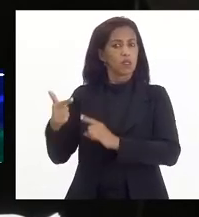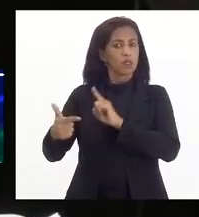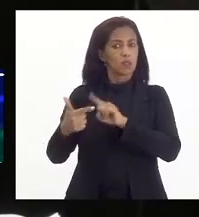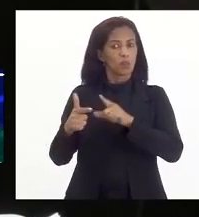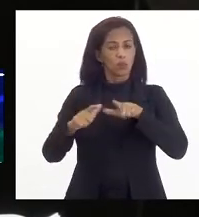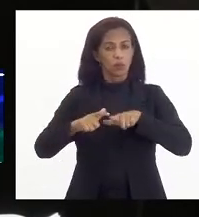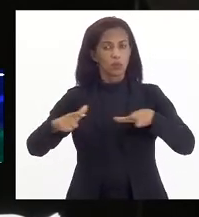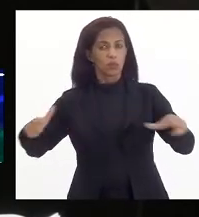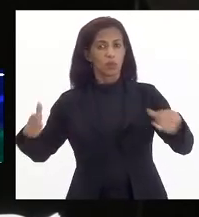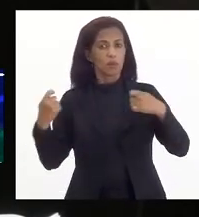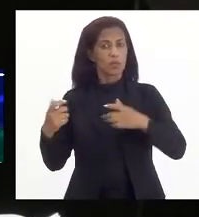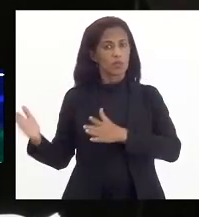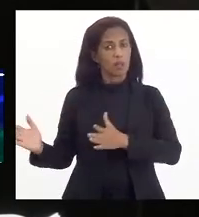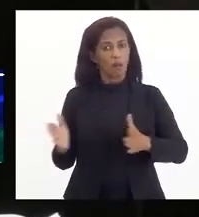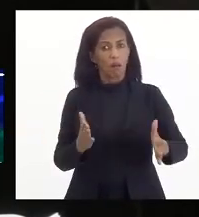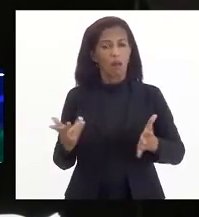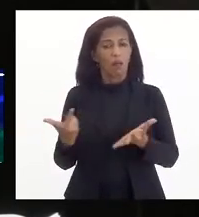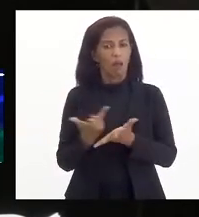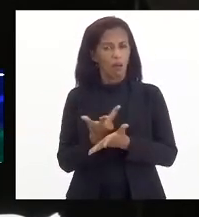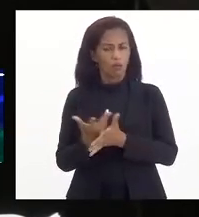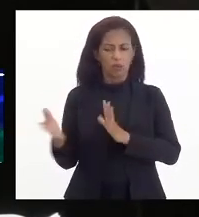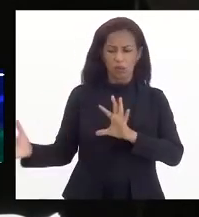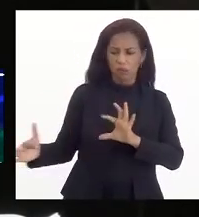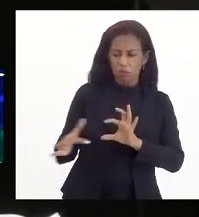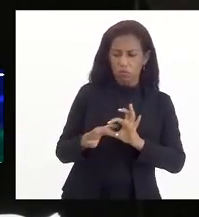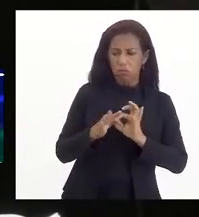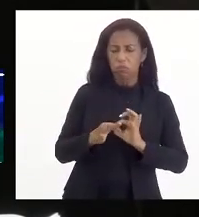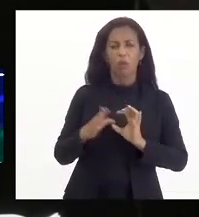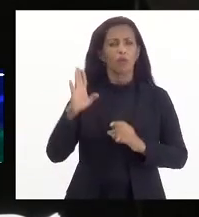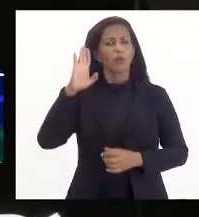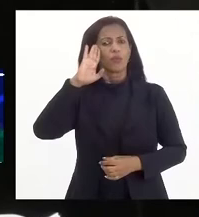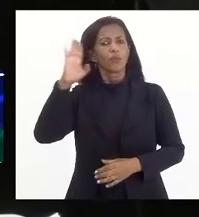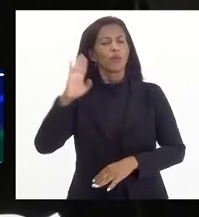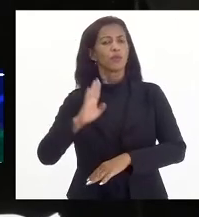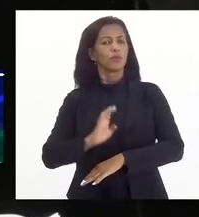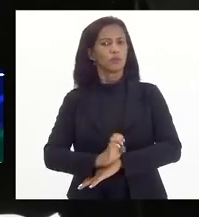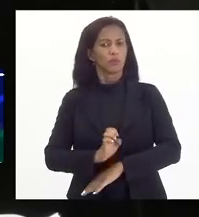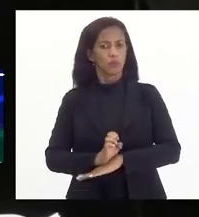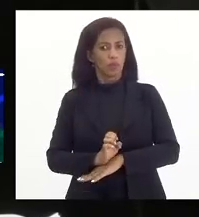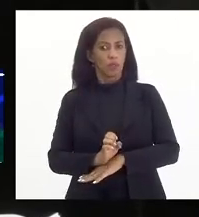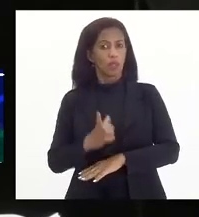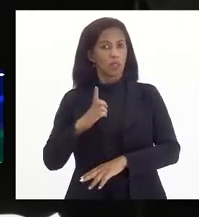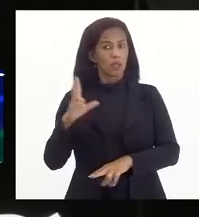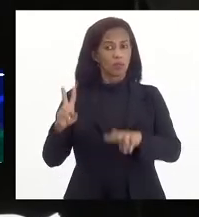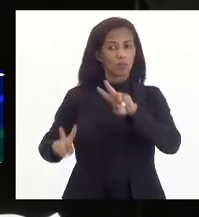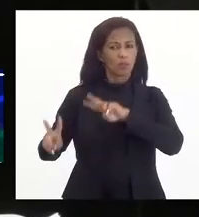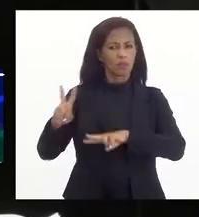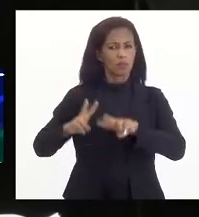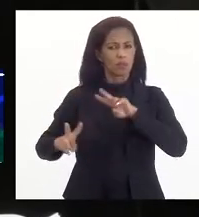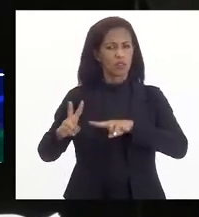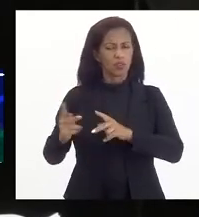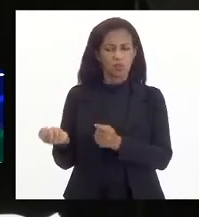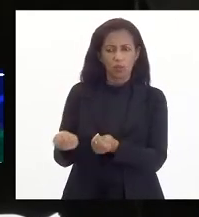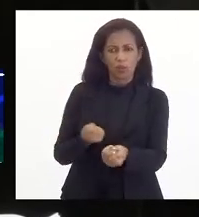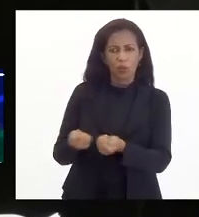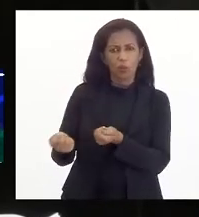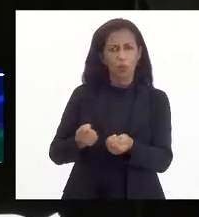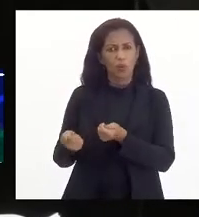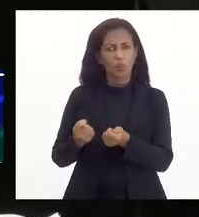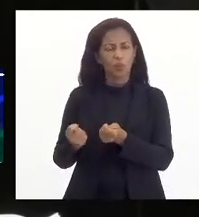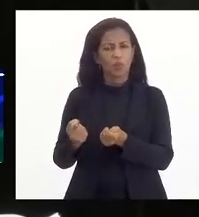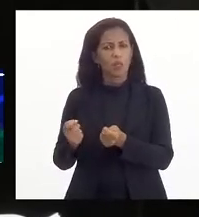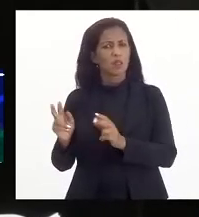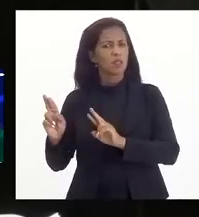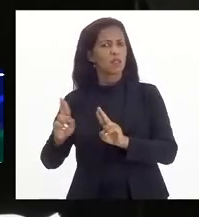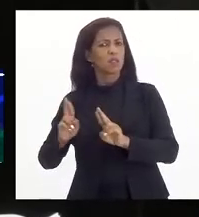expansão deveria ocorrer em sintonia com as prioridades do estado e tendo em vista a sua vocação Econômica que